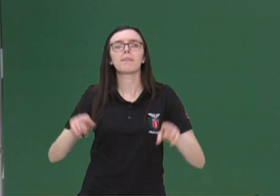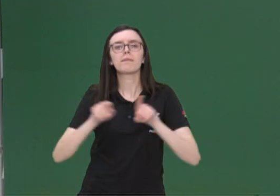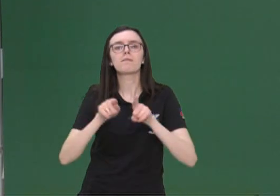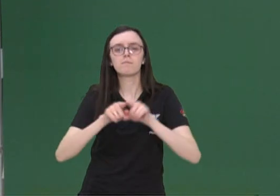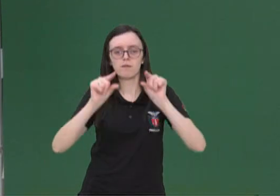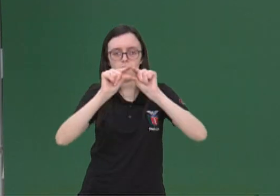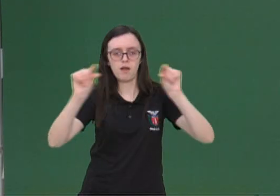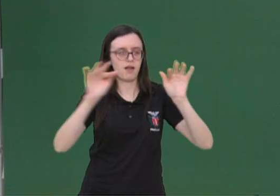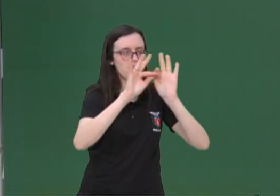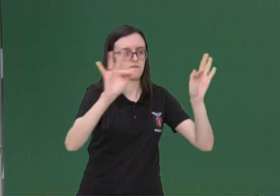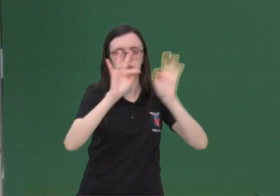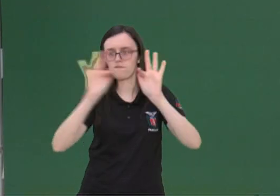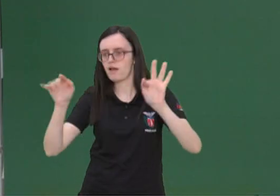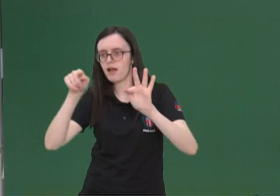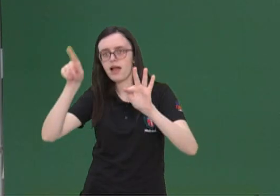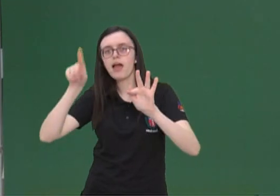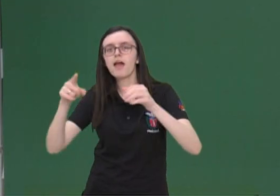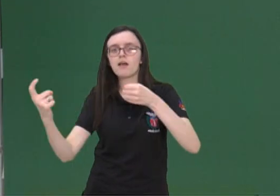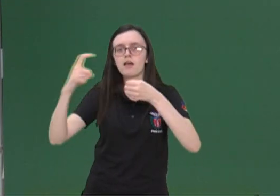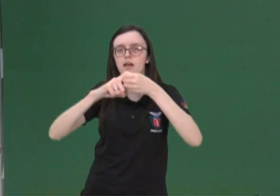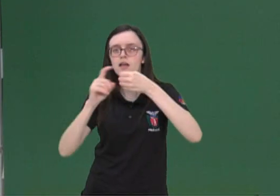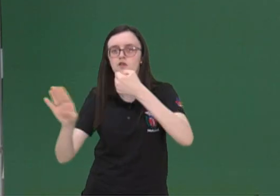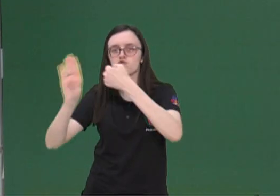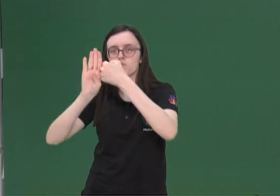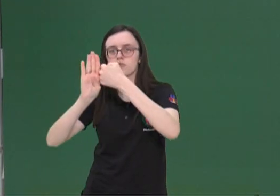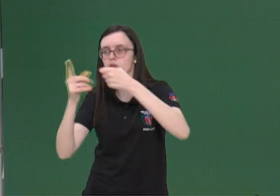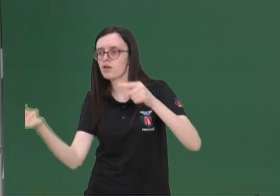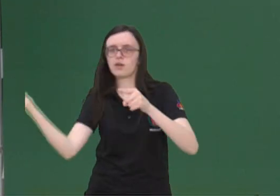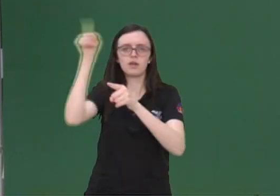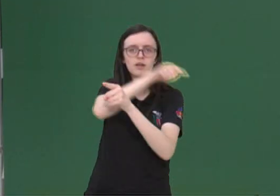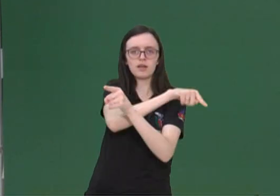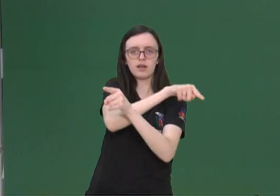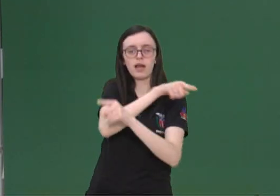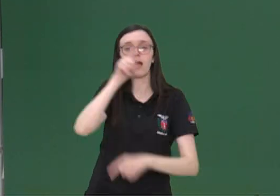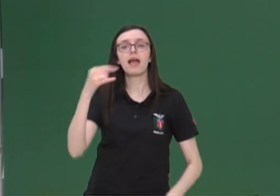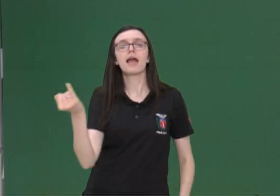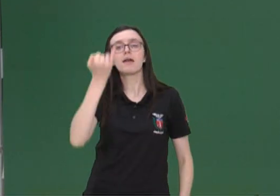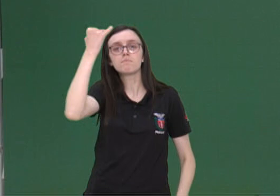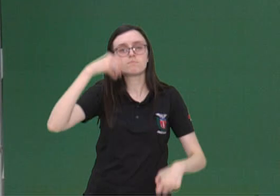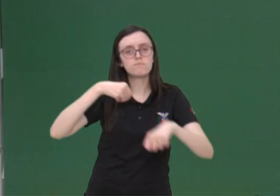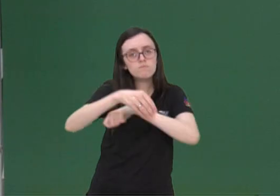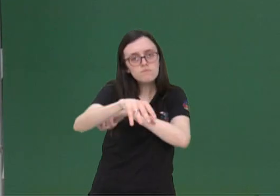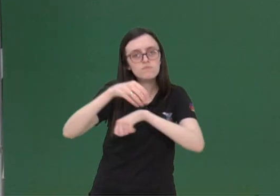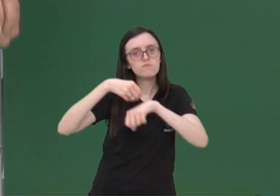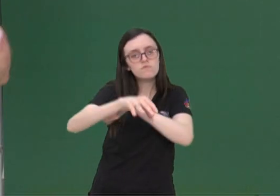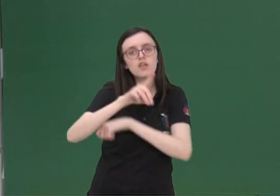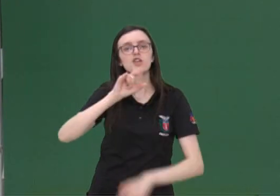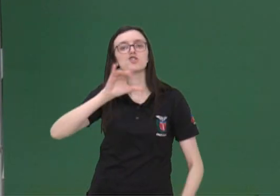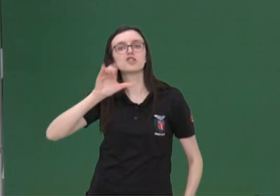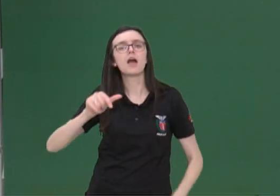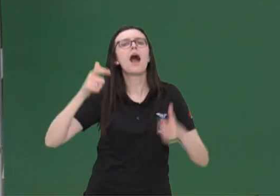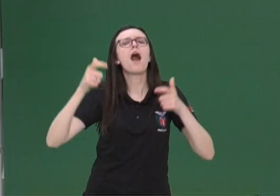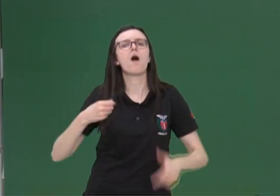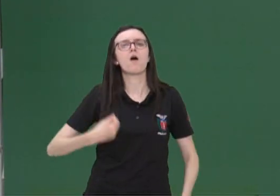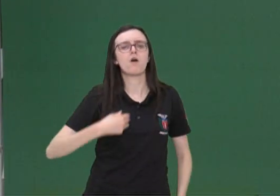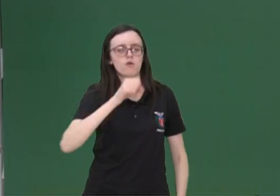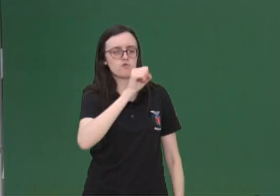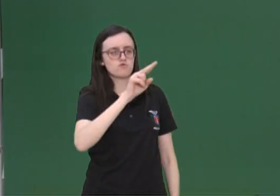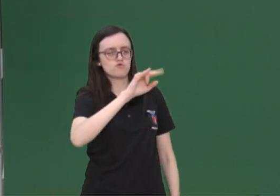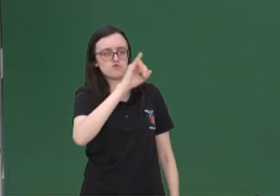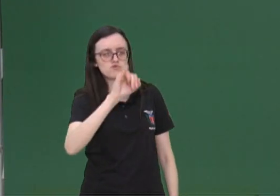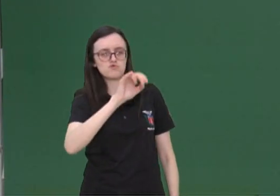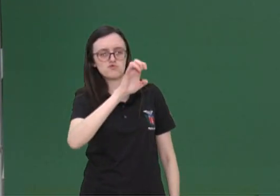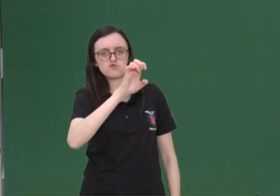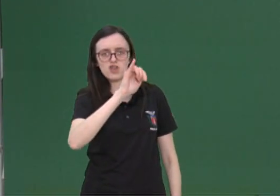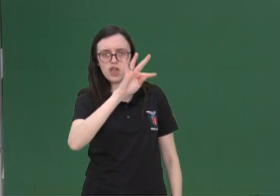oração subordinada substantiva subjetiva. Lembrar da dica, onde que está o sujeito, que tem que ter